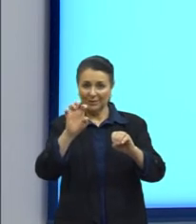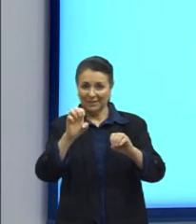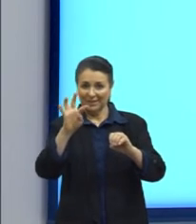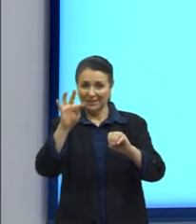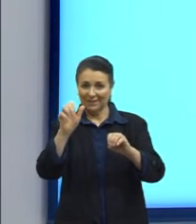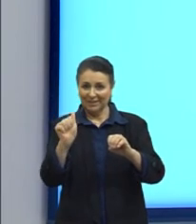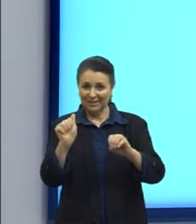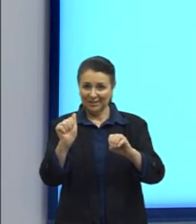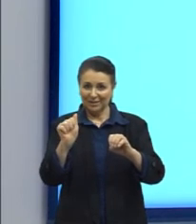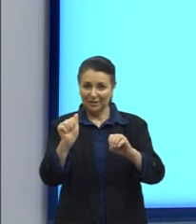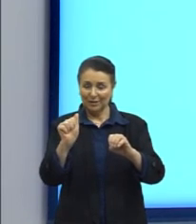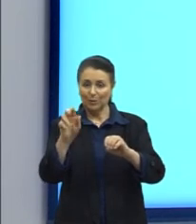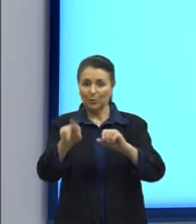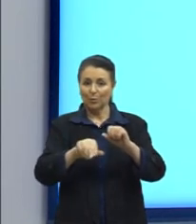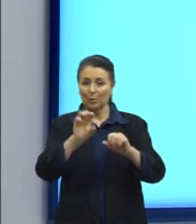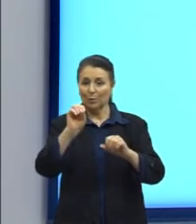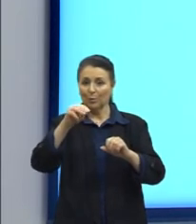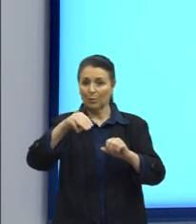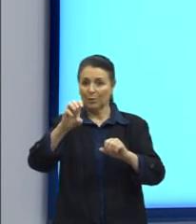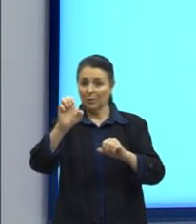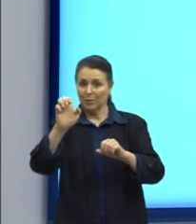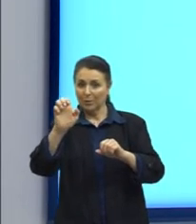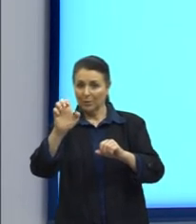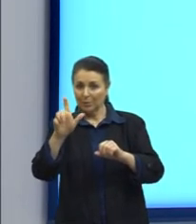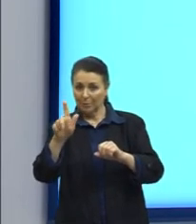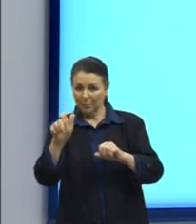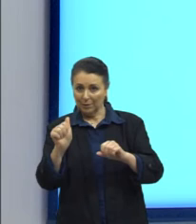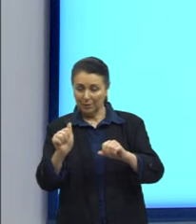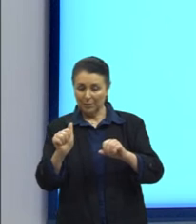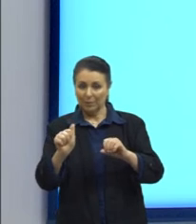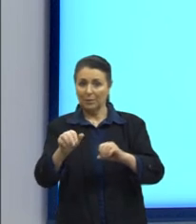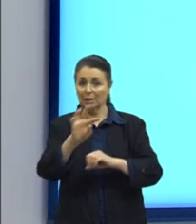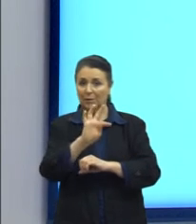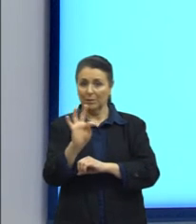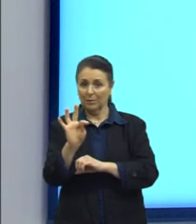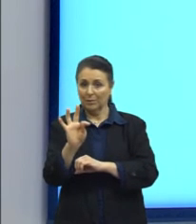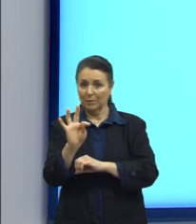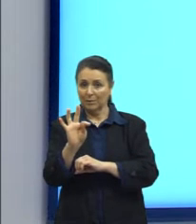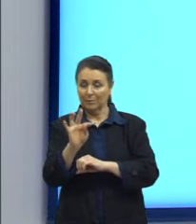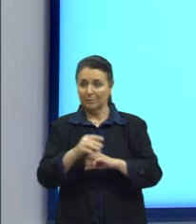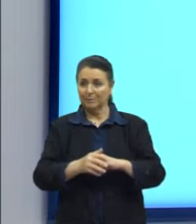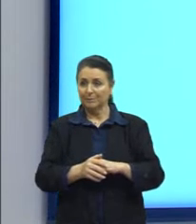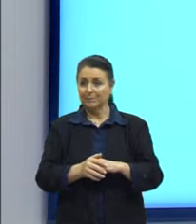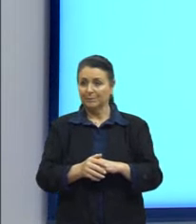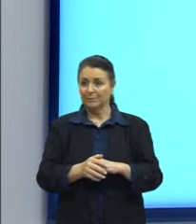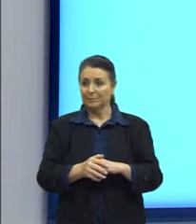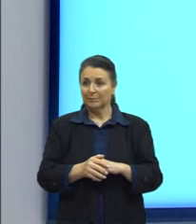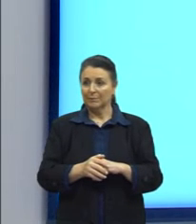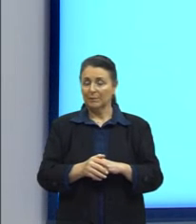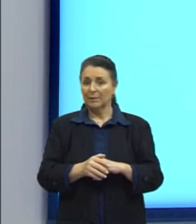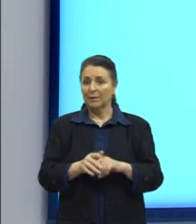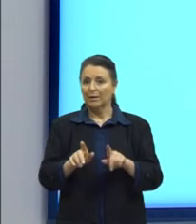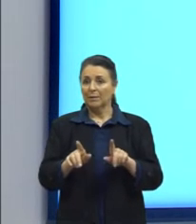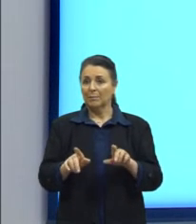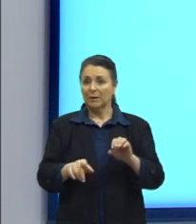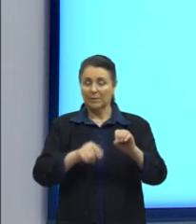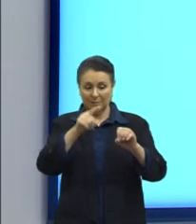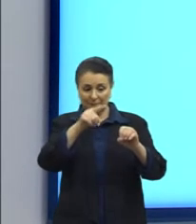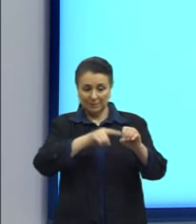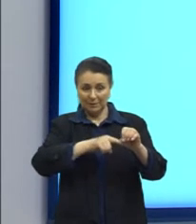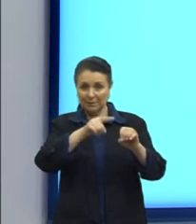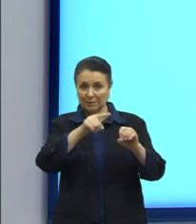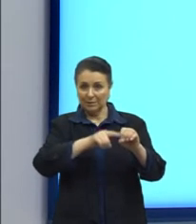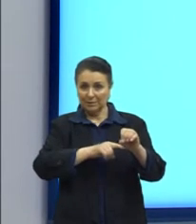aqui nem no nosso exemplo bom mas esse teto aqui